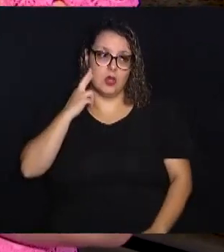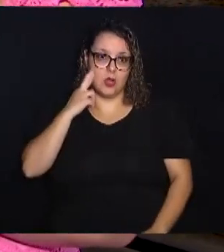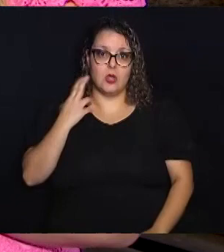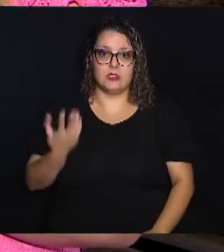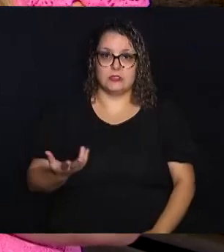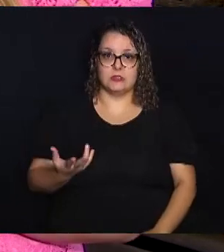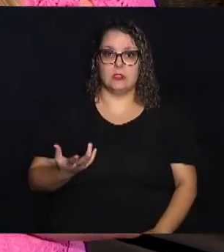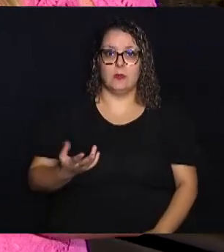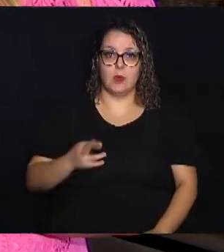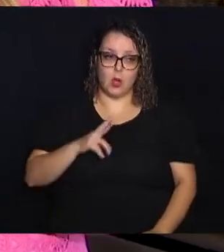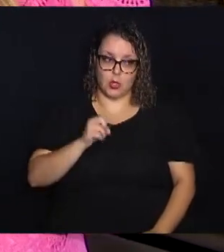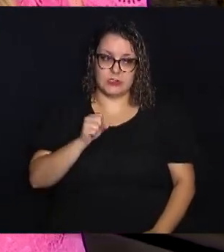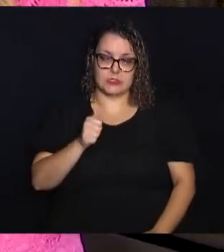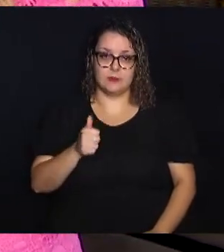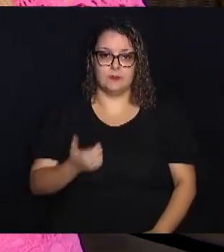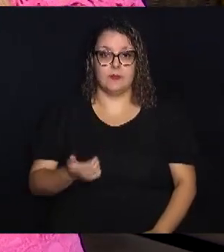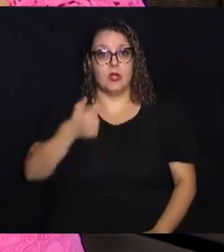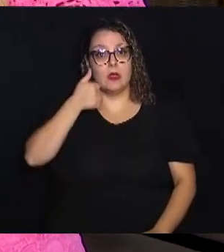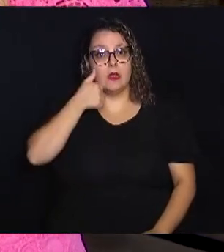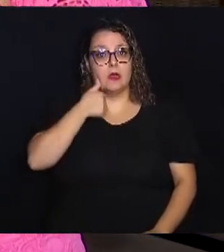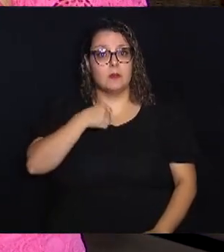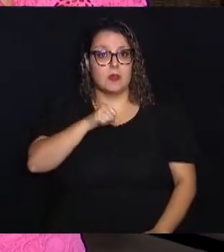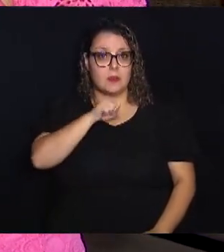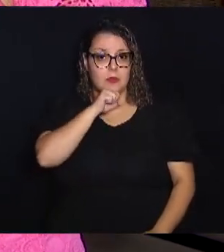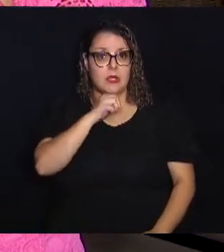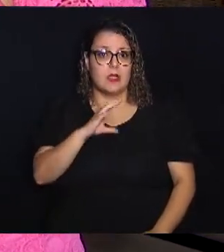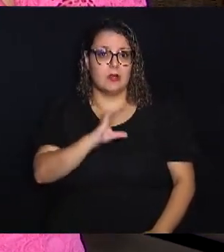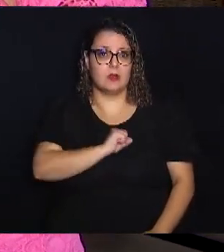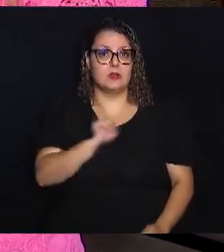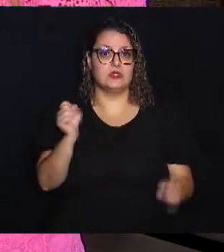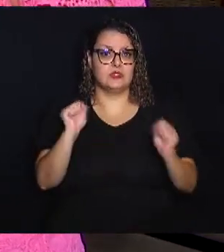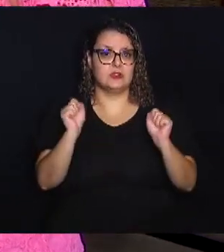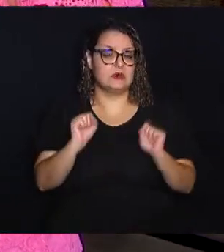que mais procuram. A minha mãe, por exemplo, ela gosta de branco.